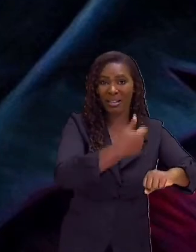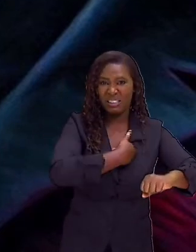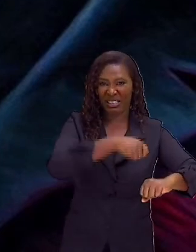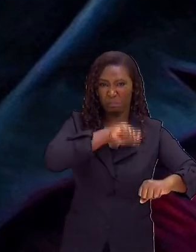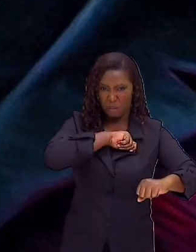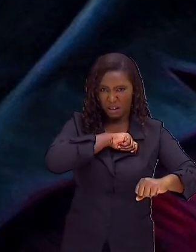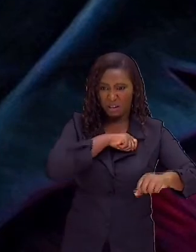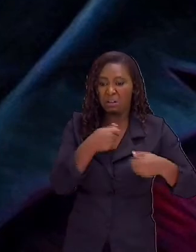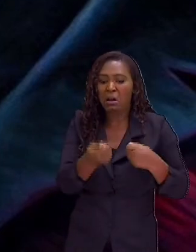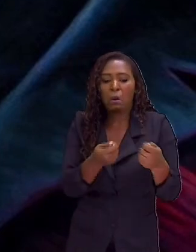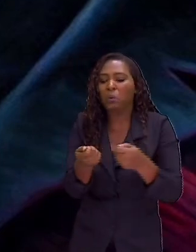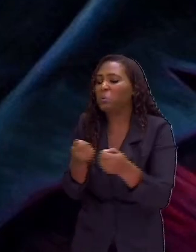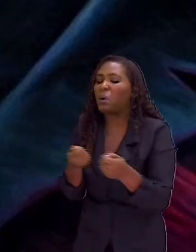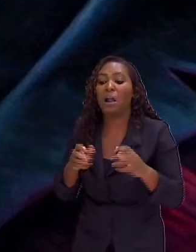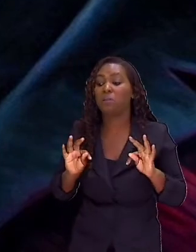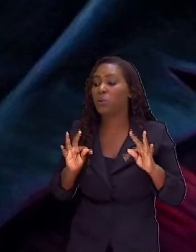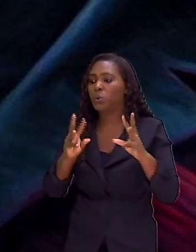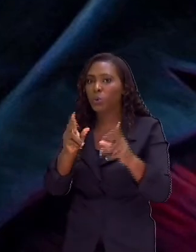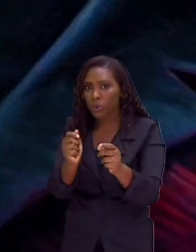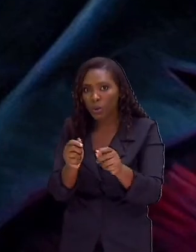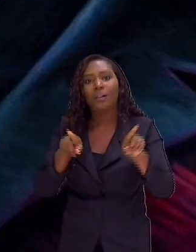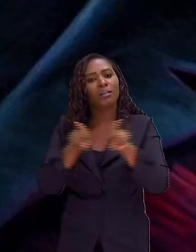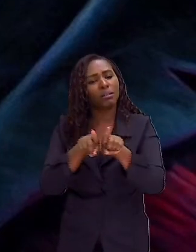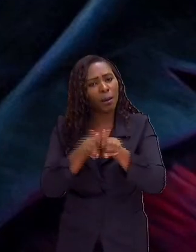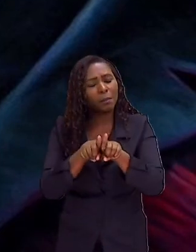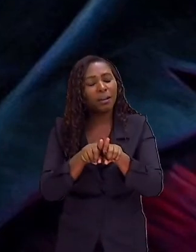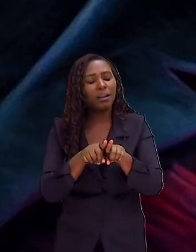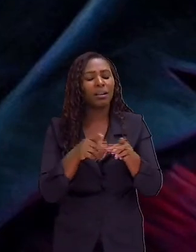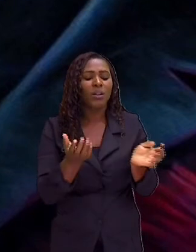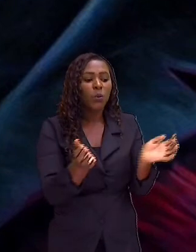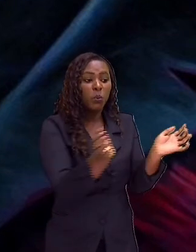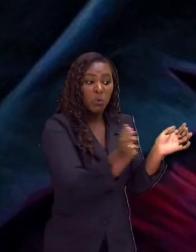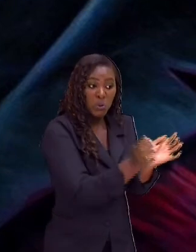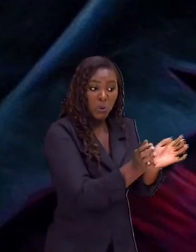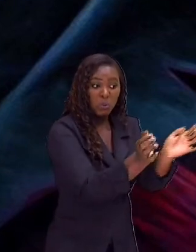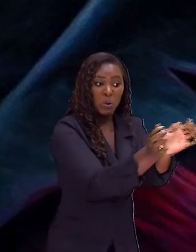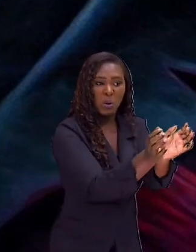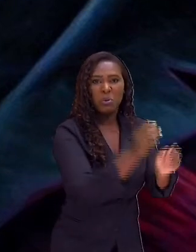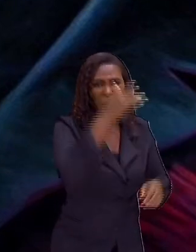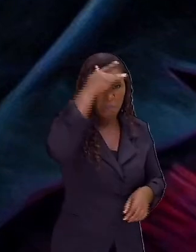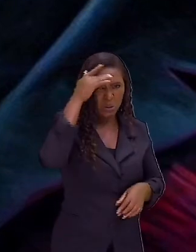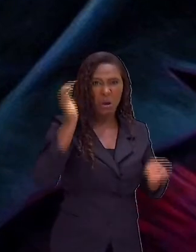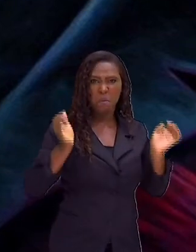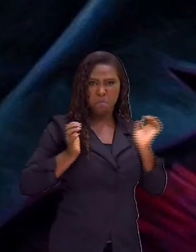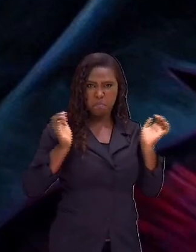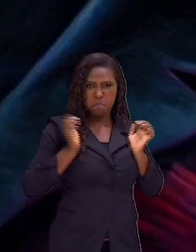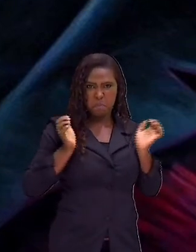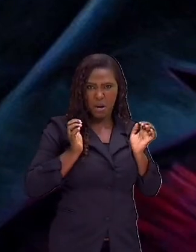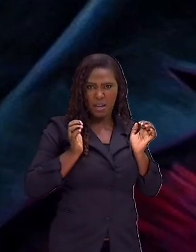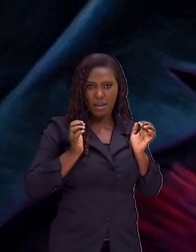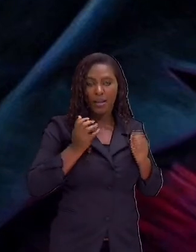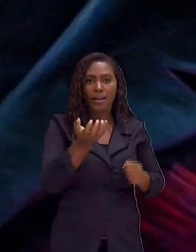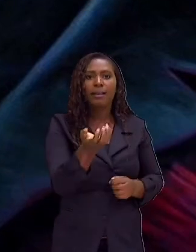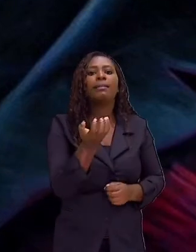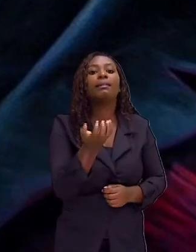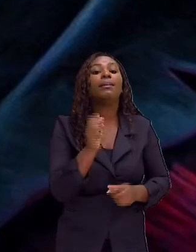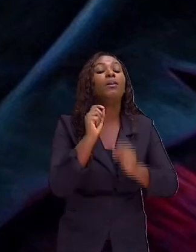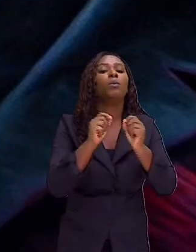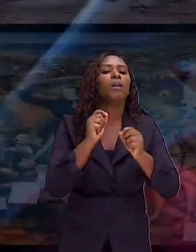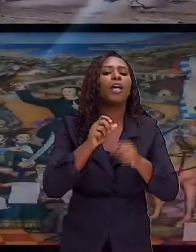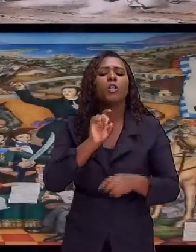dominantes. Os espanhóis quase não participaram desses conflitos. Foram os mexicanos que,